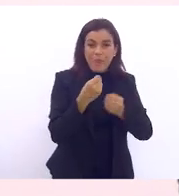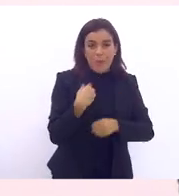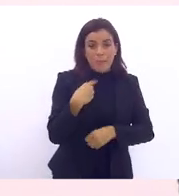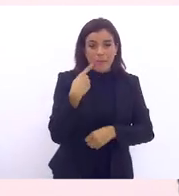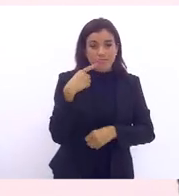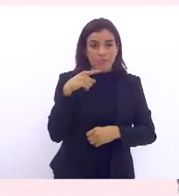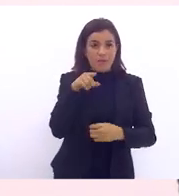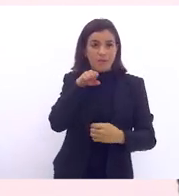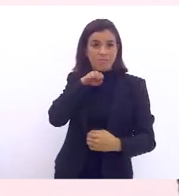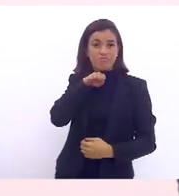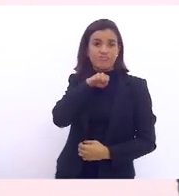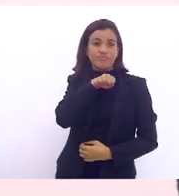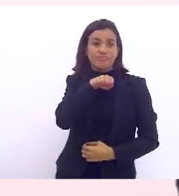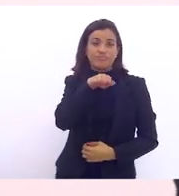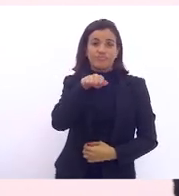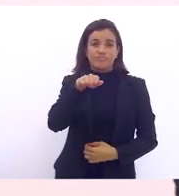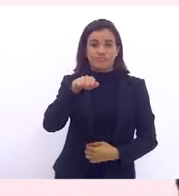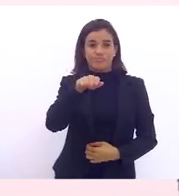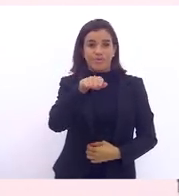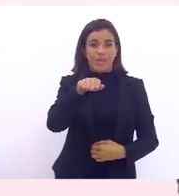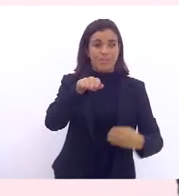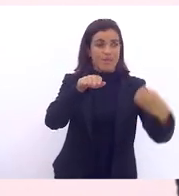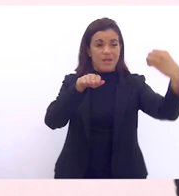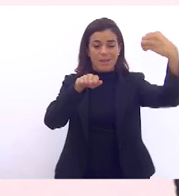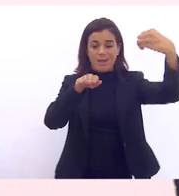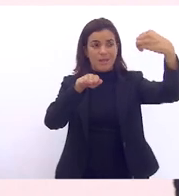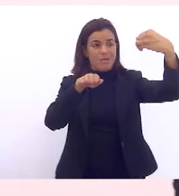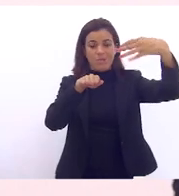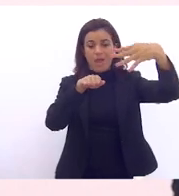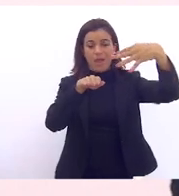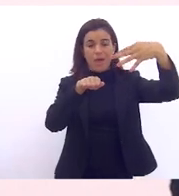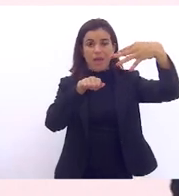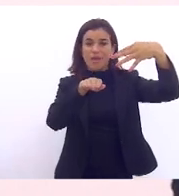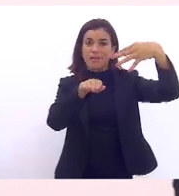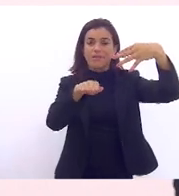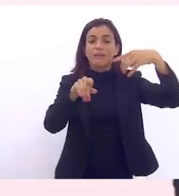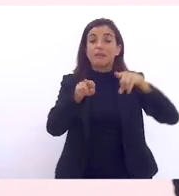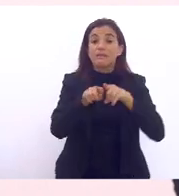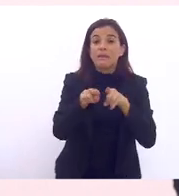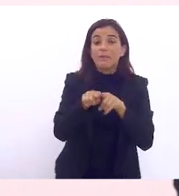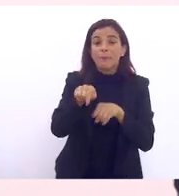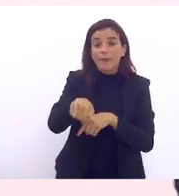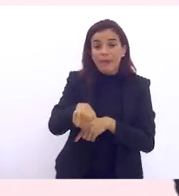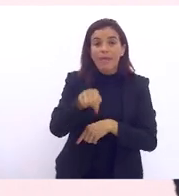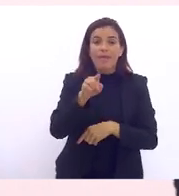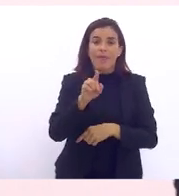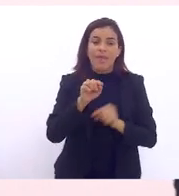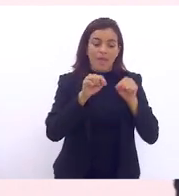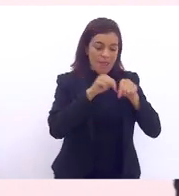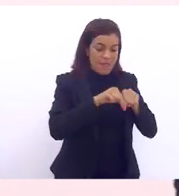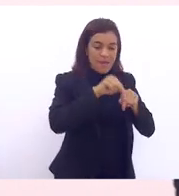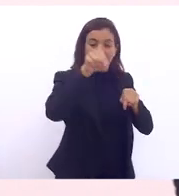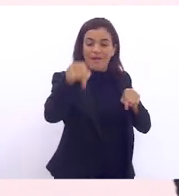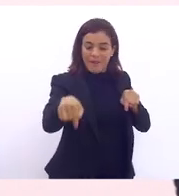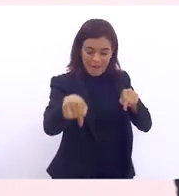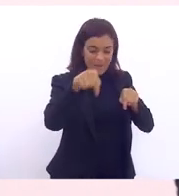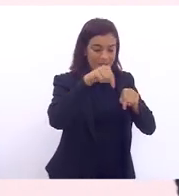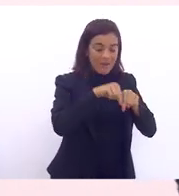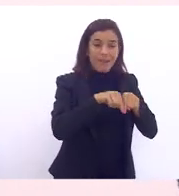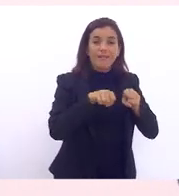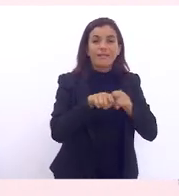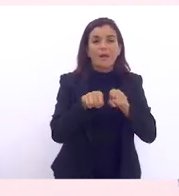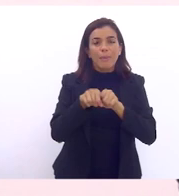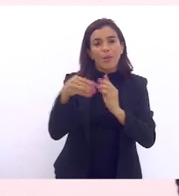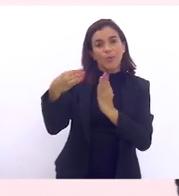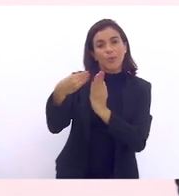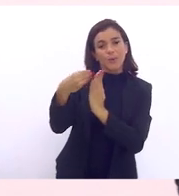passando um veículo eu preciso detectar a quantidade de eixos a tarifa no Brasil é feito em função dos eixos eu preciso ler um tag e eu